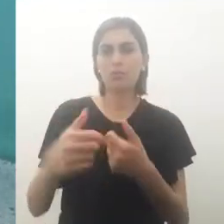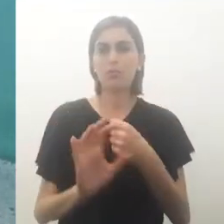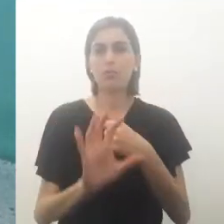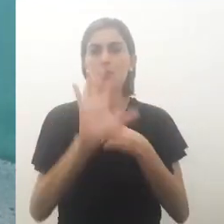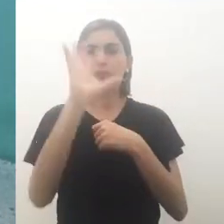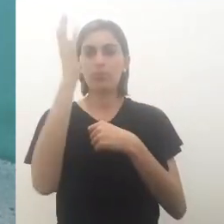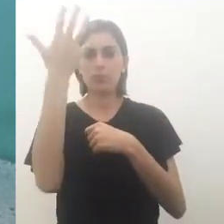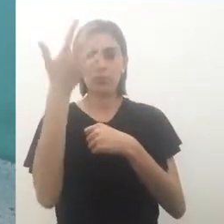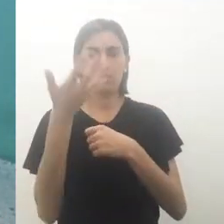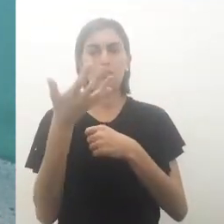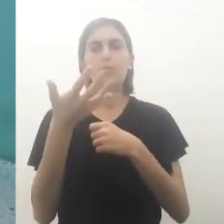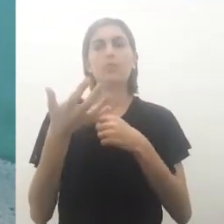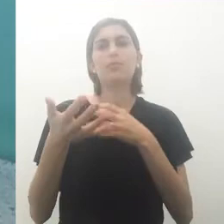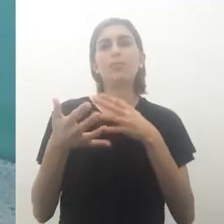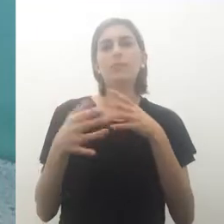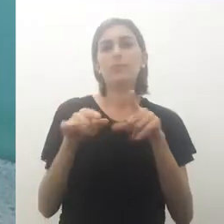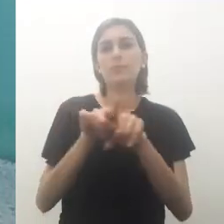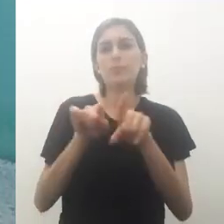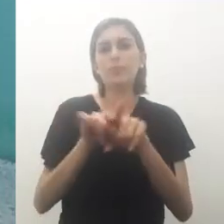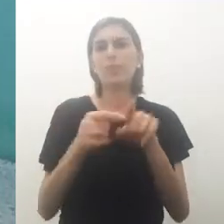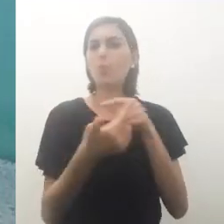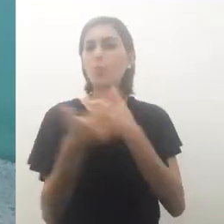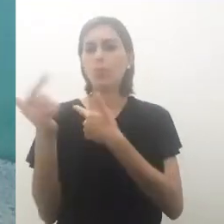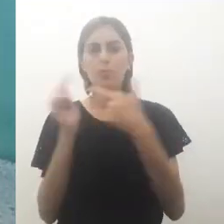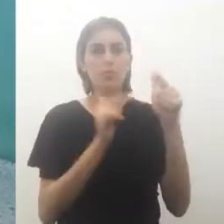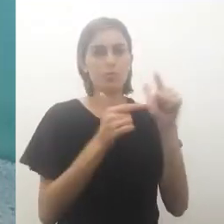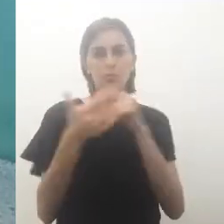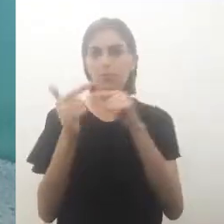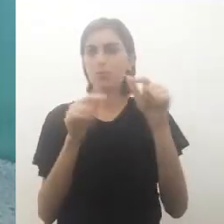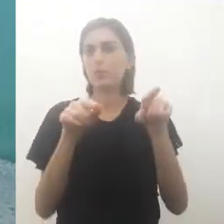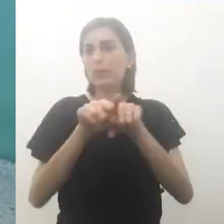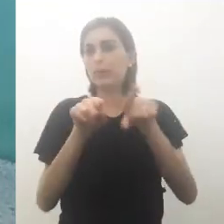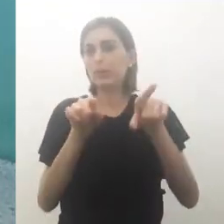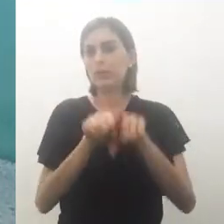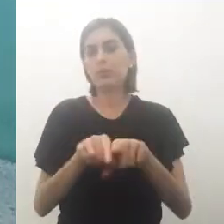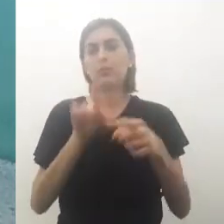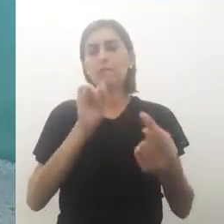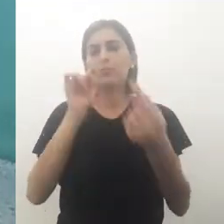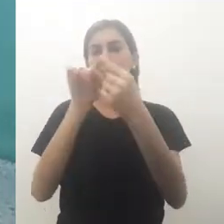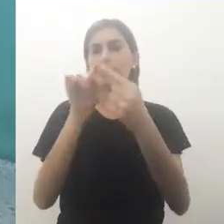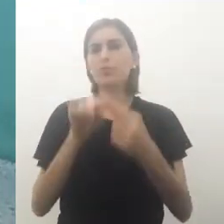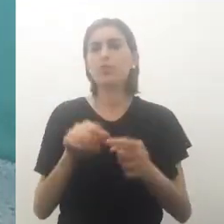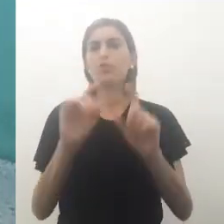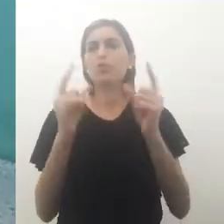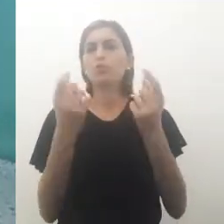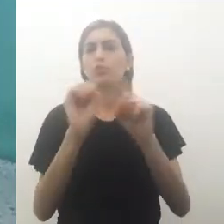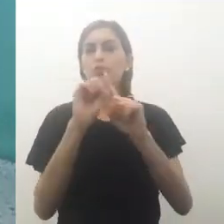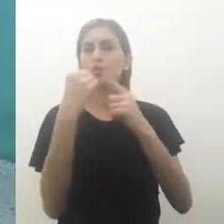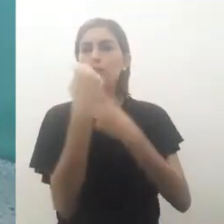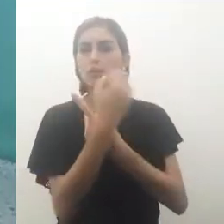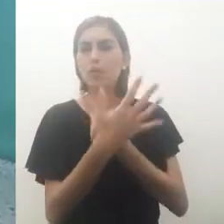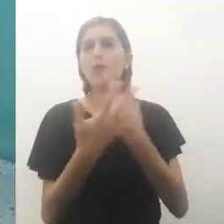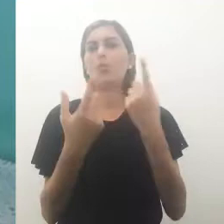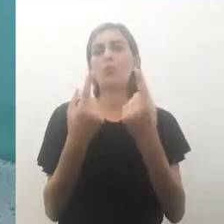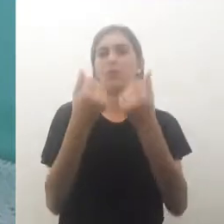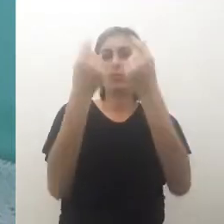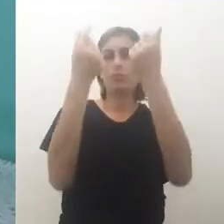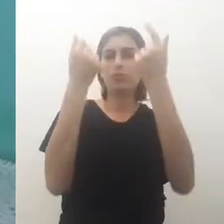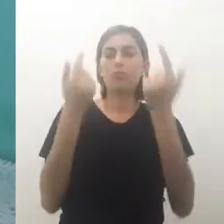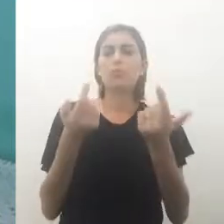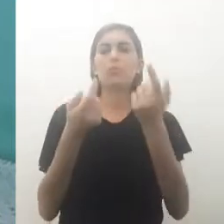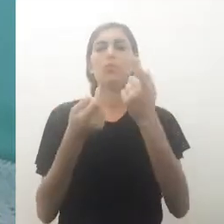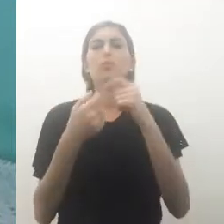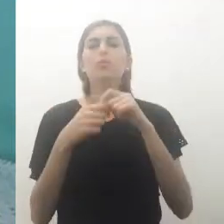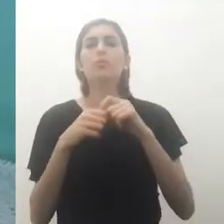nesse período, dentre outros fatores também, como as questões sociais, econômicas que envolviam as nações